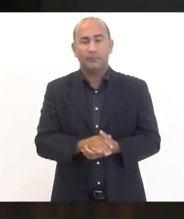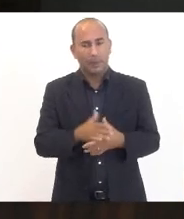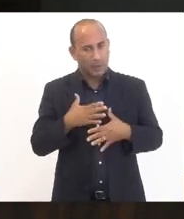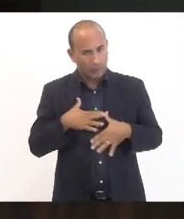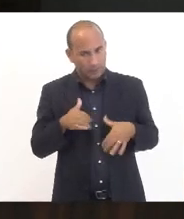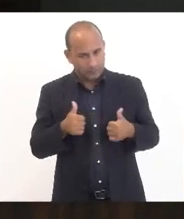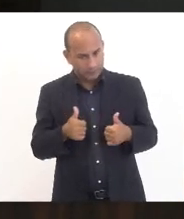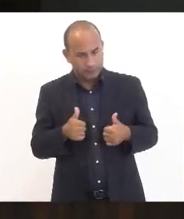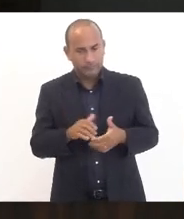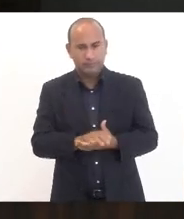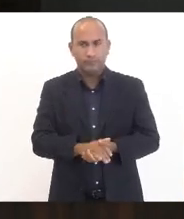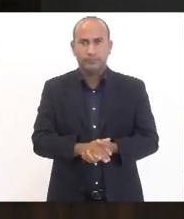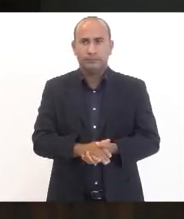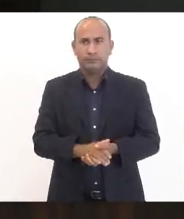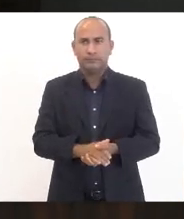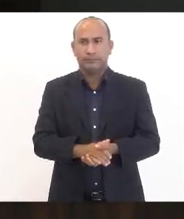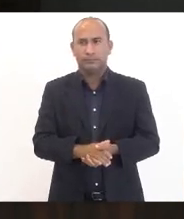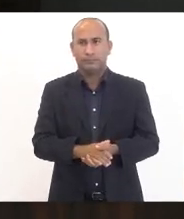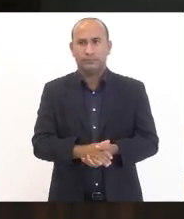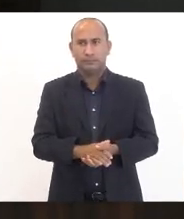Tranquilo?